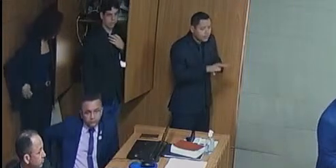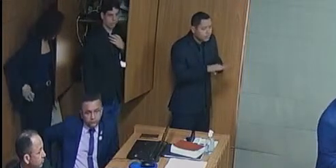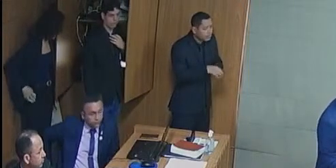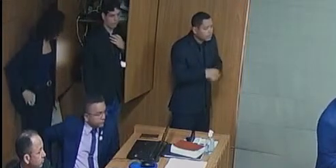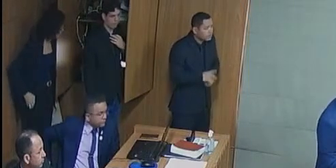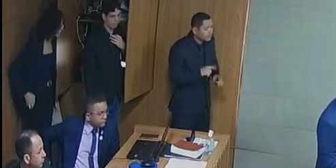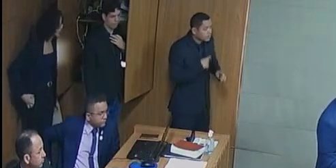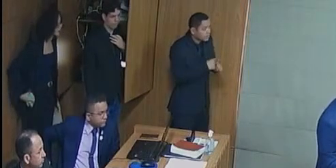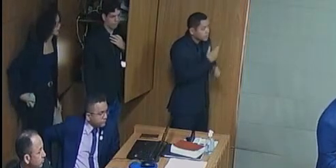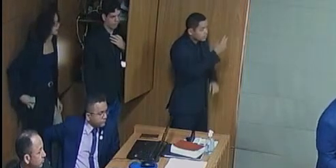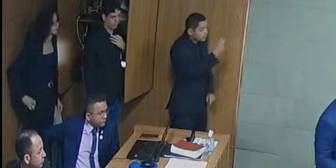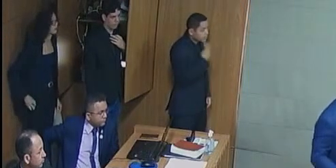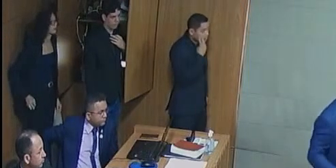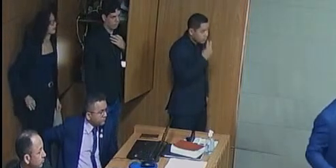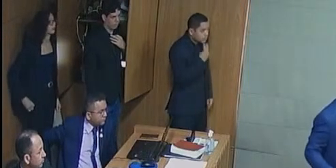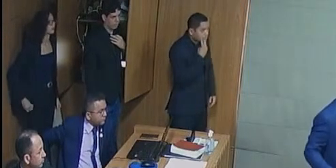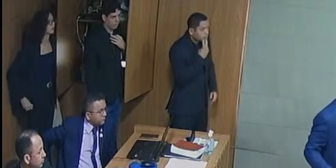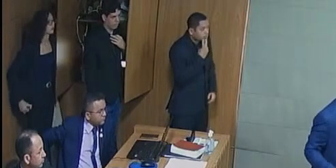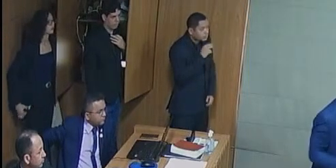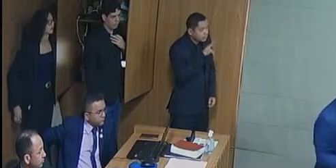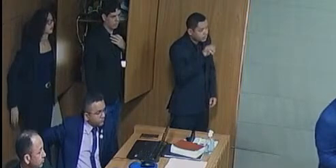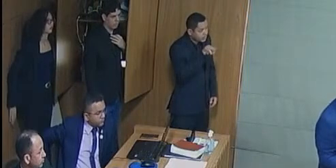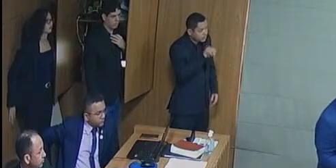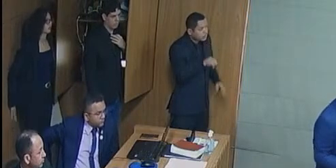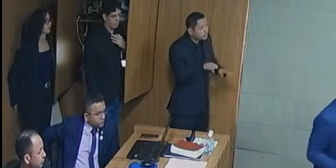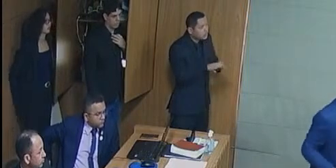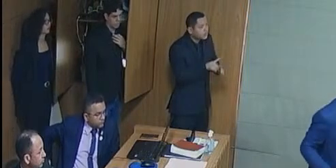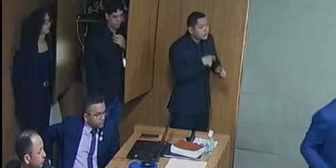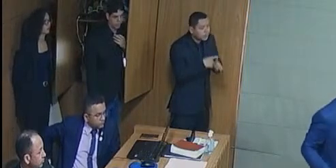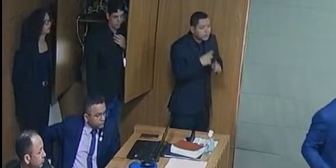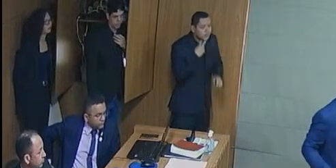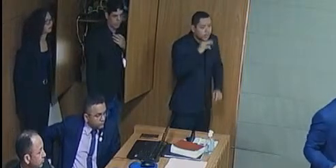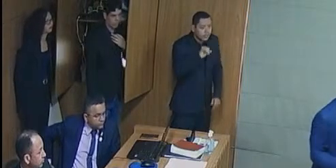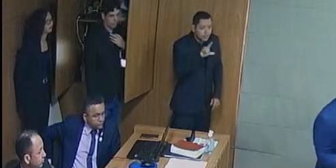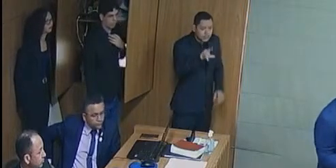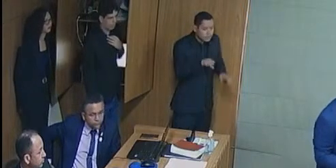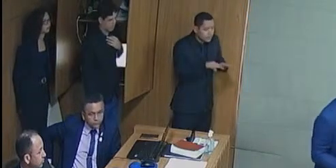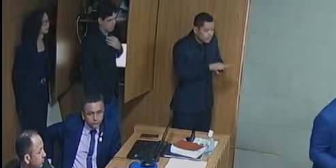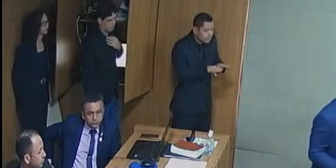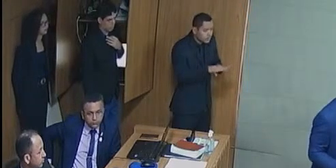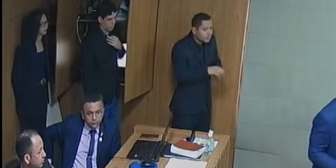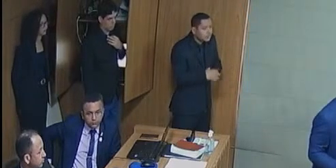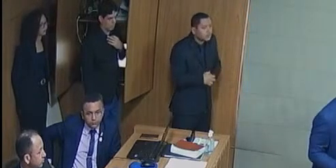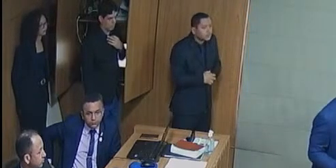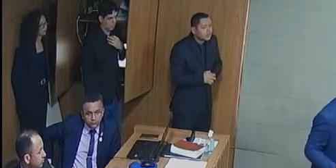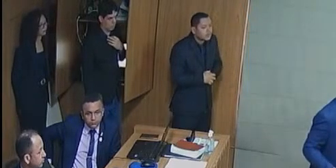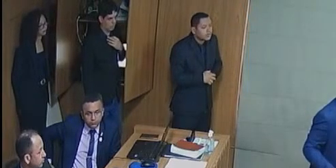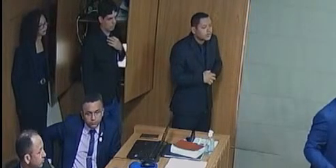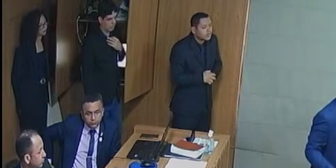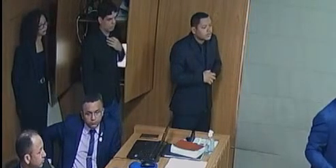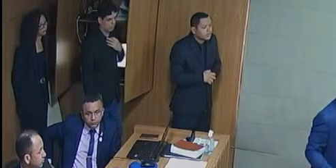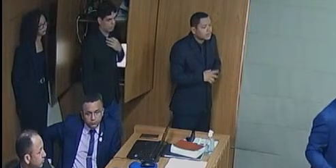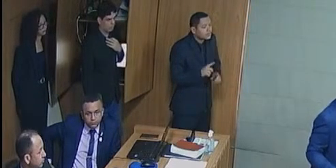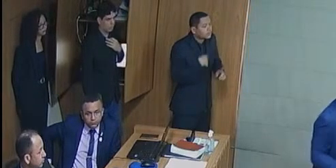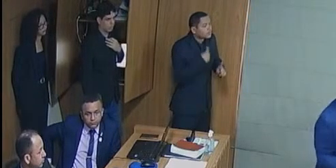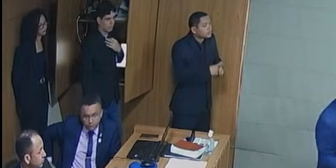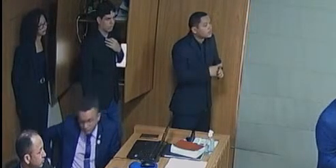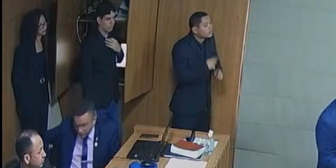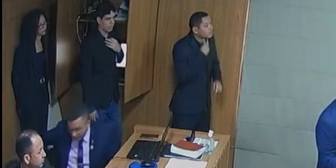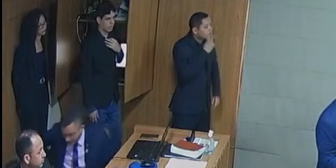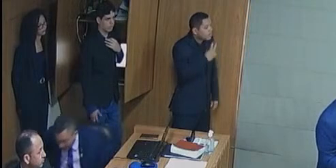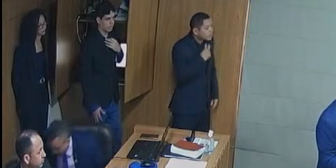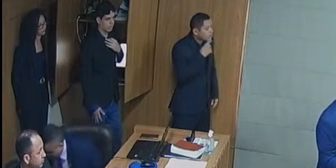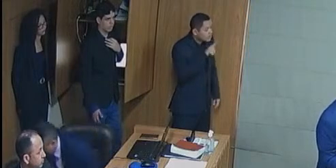pro Vereador umino Júnior mais uma Vereador mar Lima o vereador Edson